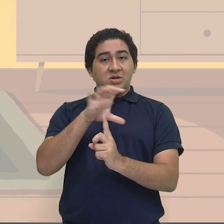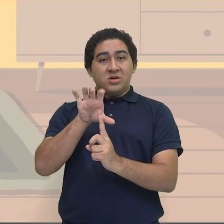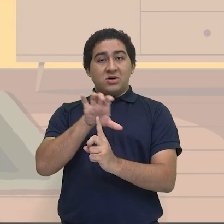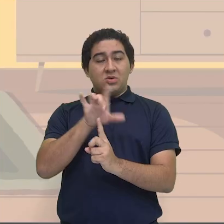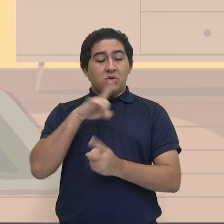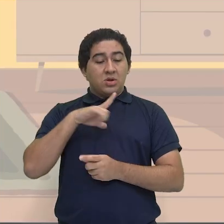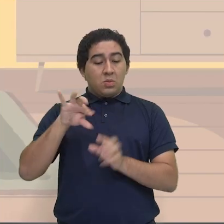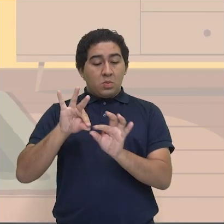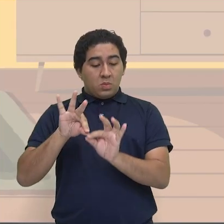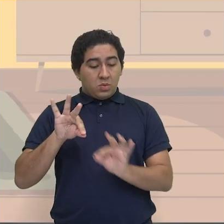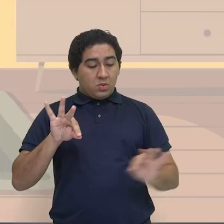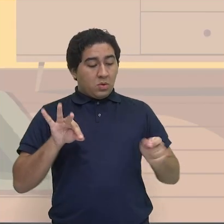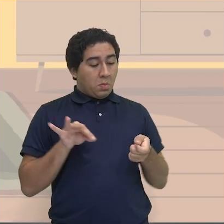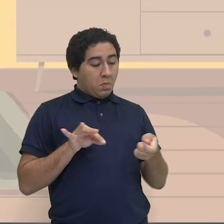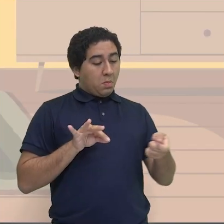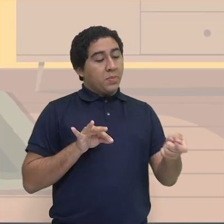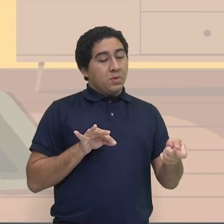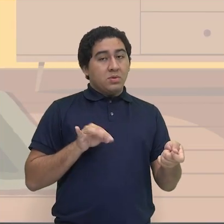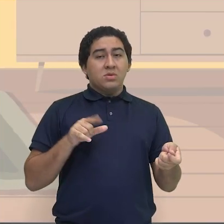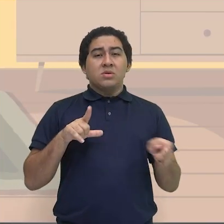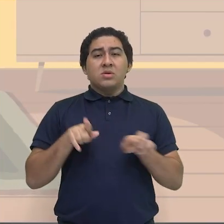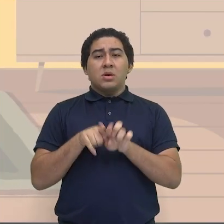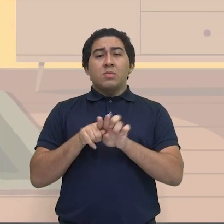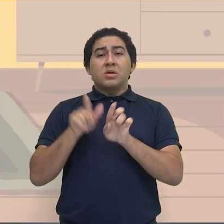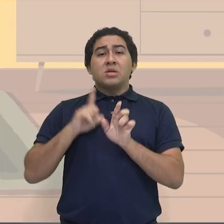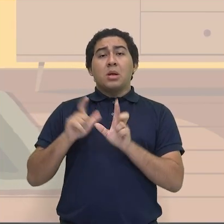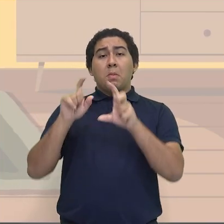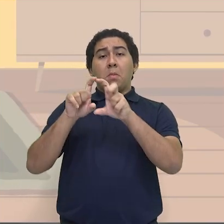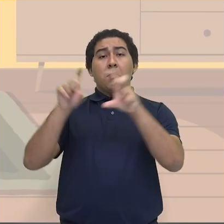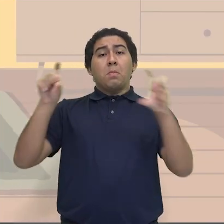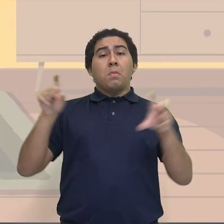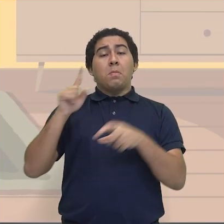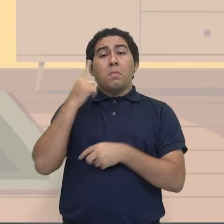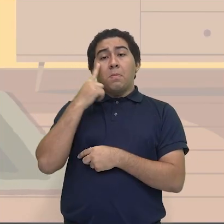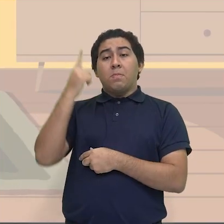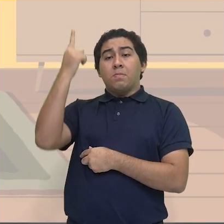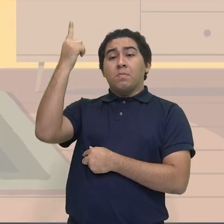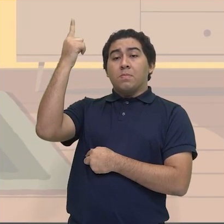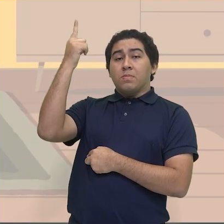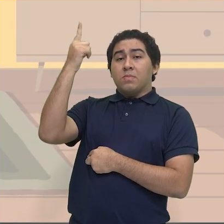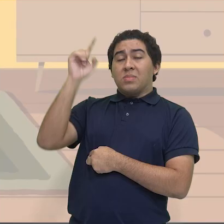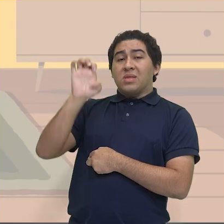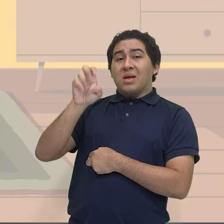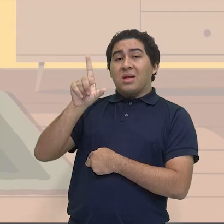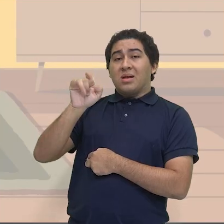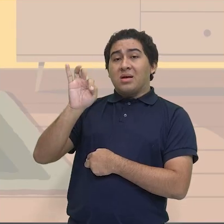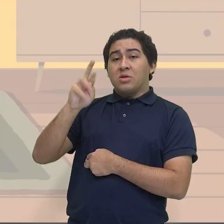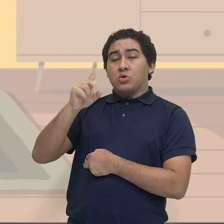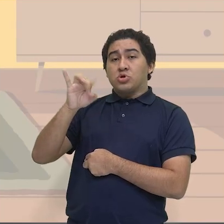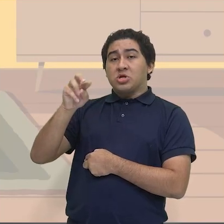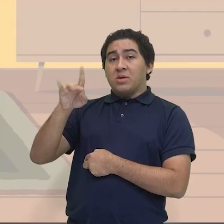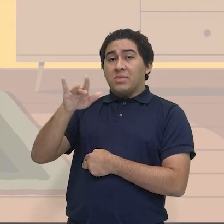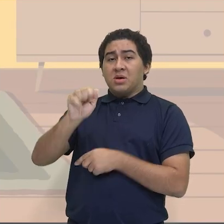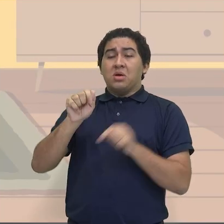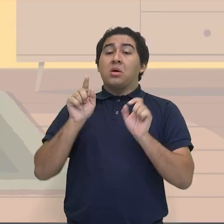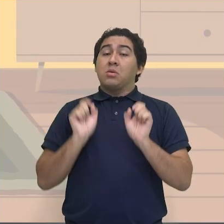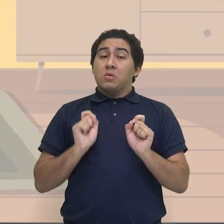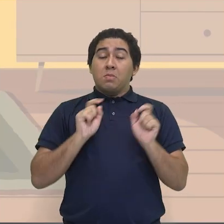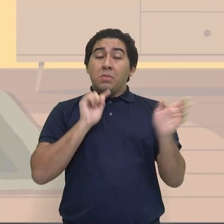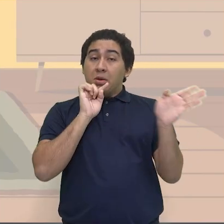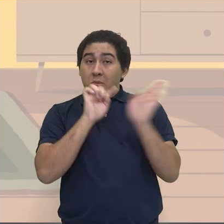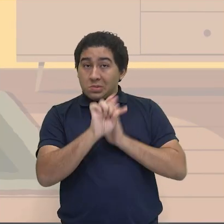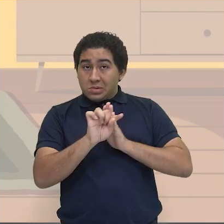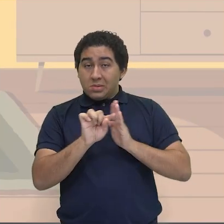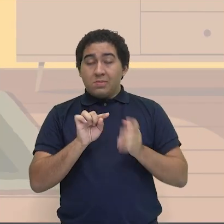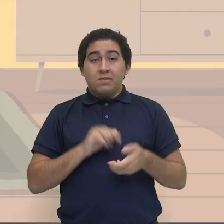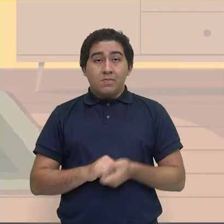ó, temos o quê? A palavra eletrodinâmica. Aí eu faço a seguinte pergunta para você.